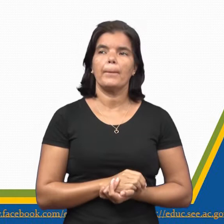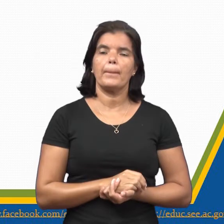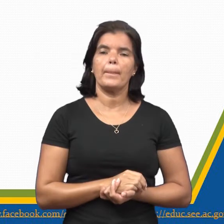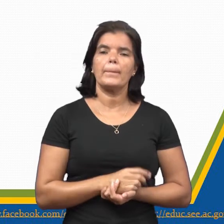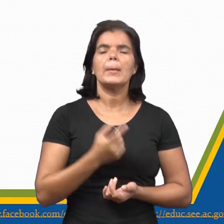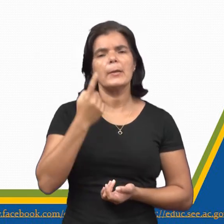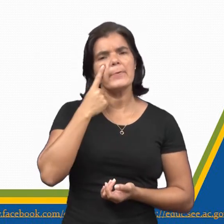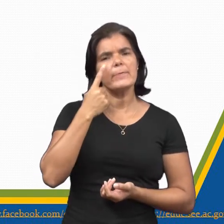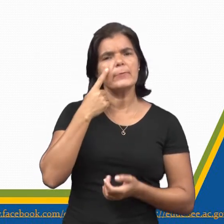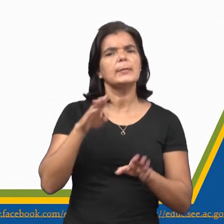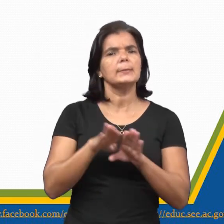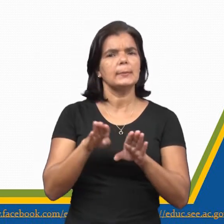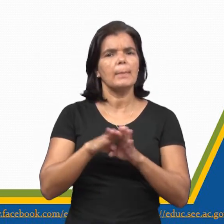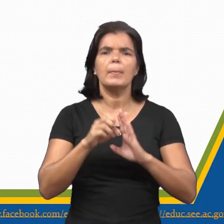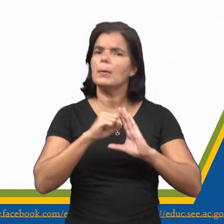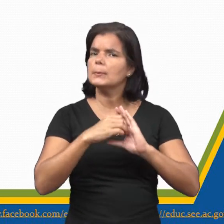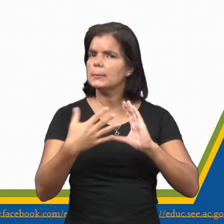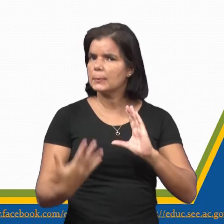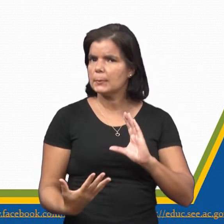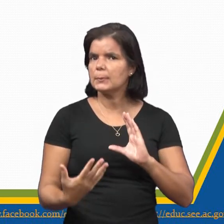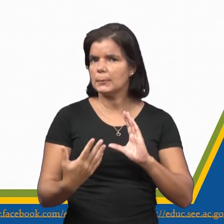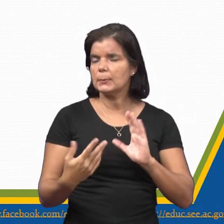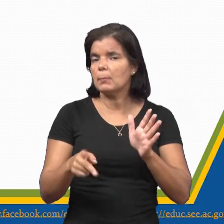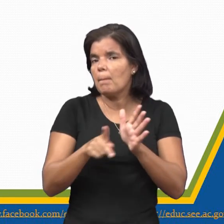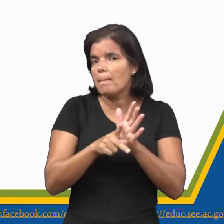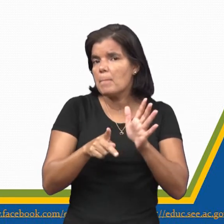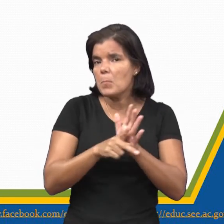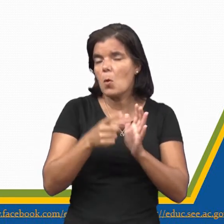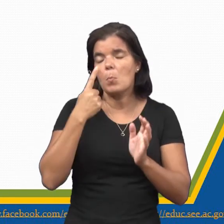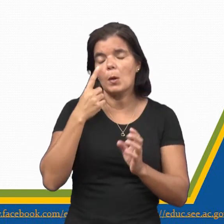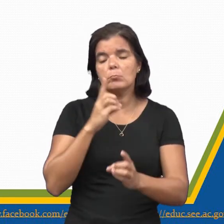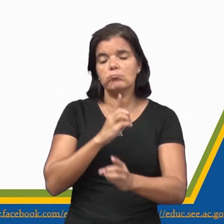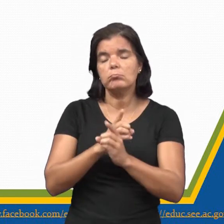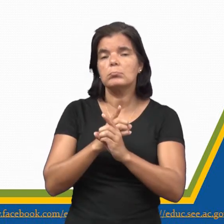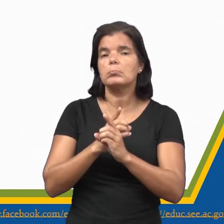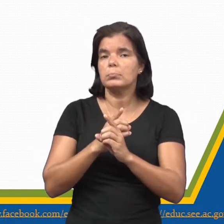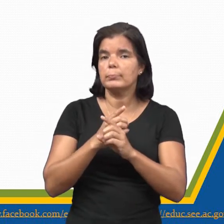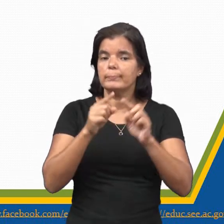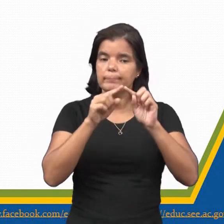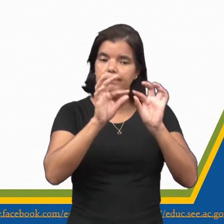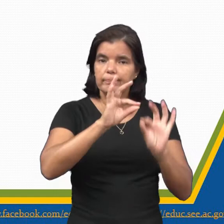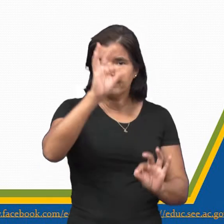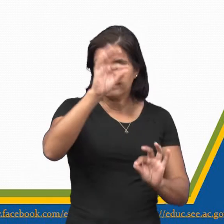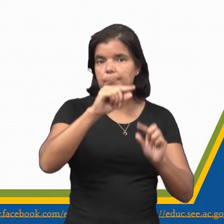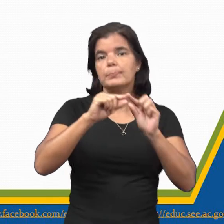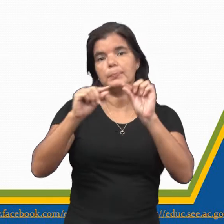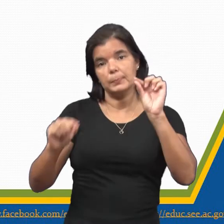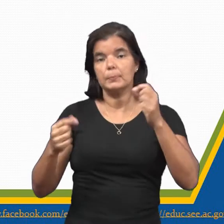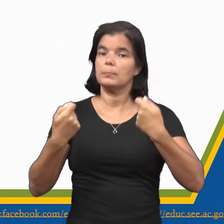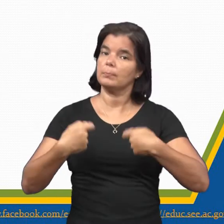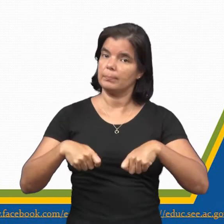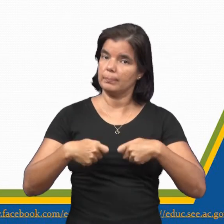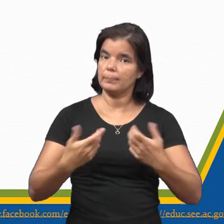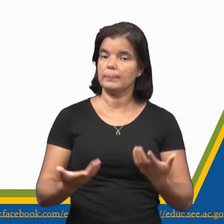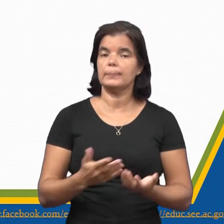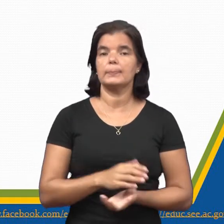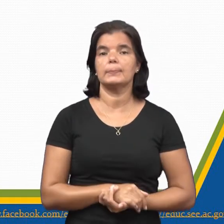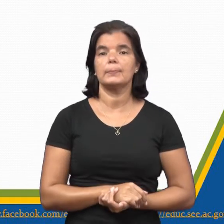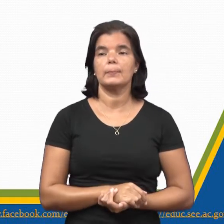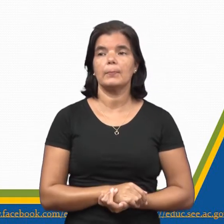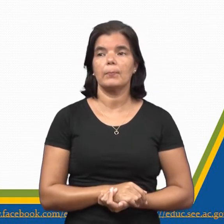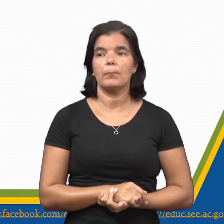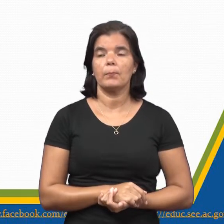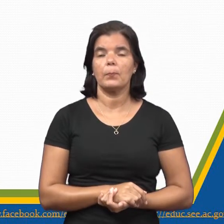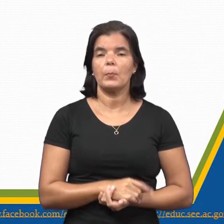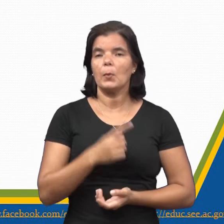E levar em consideração as suas características e propriedades para encontrar as medidas que necessitamos. Então vamos